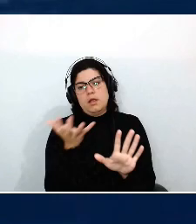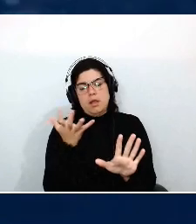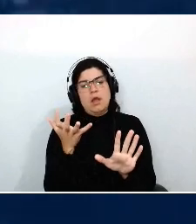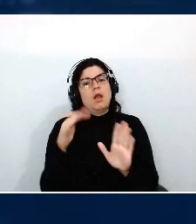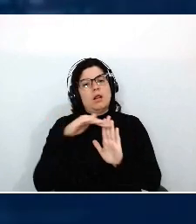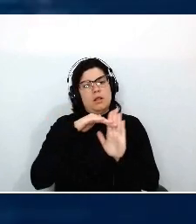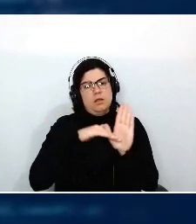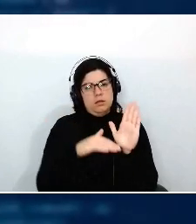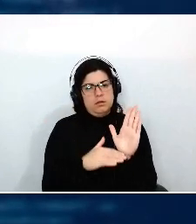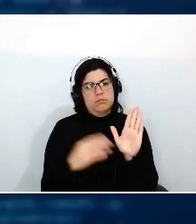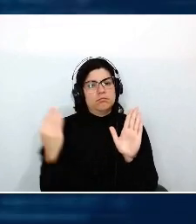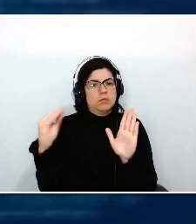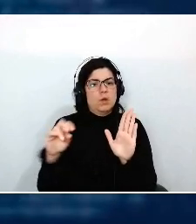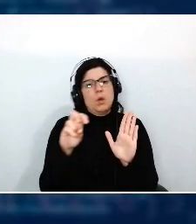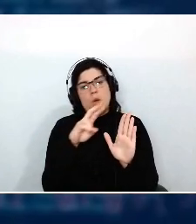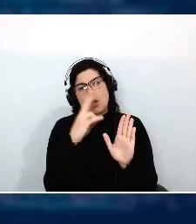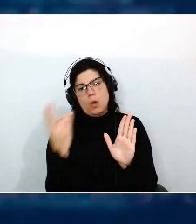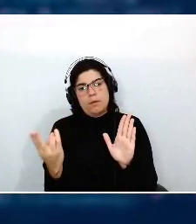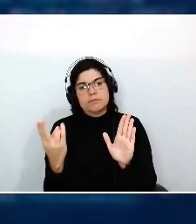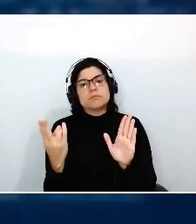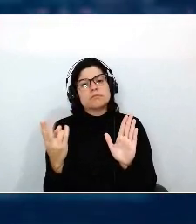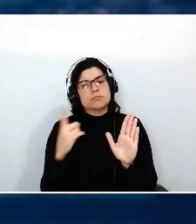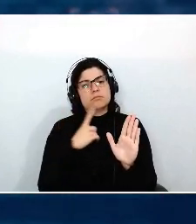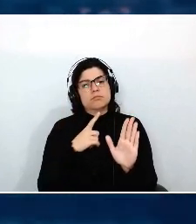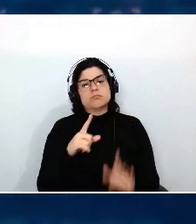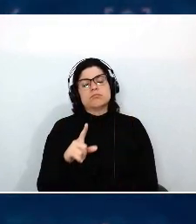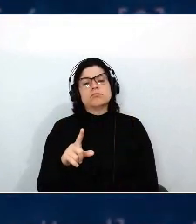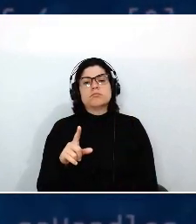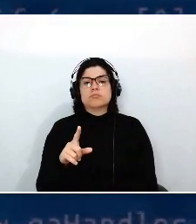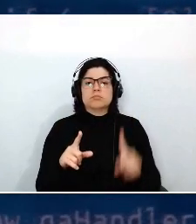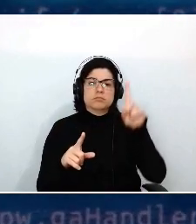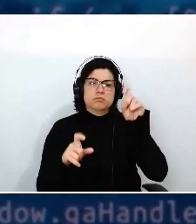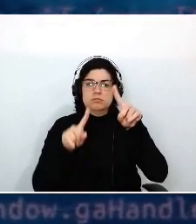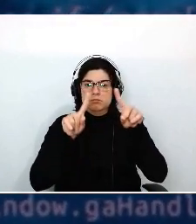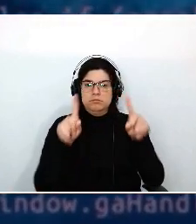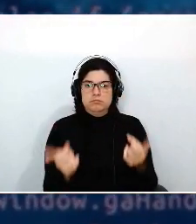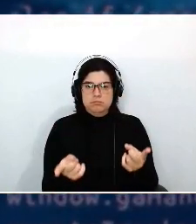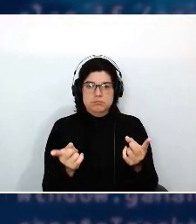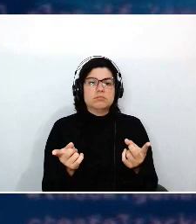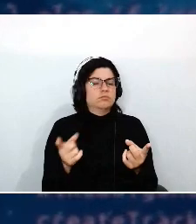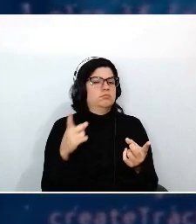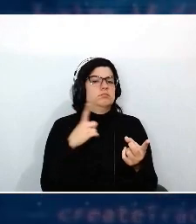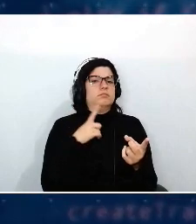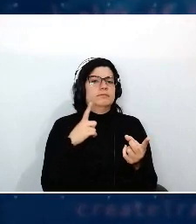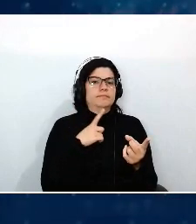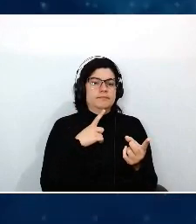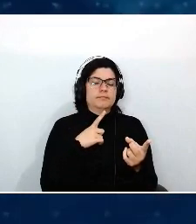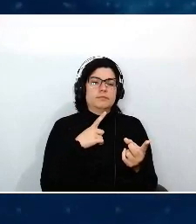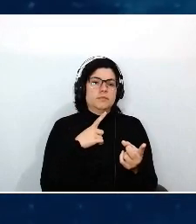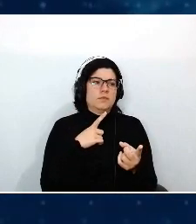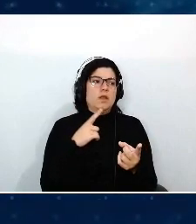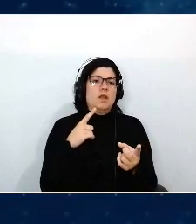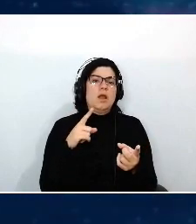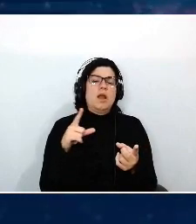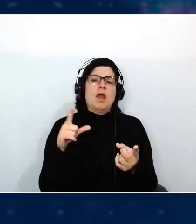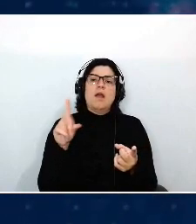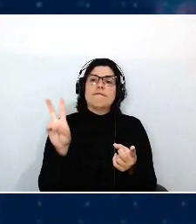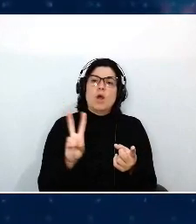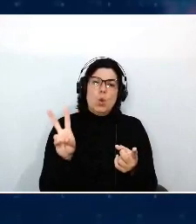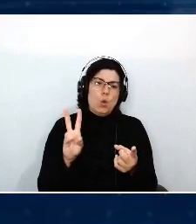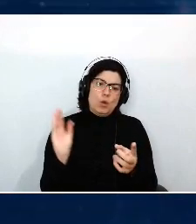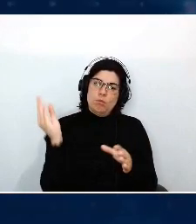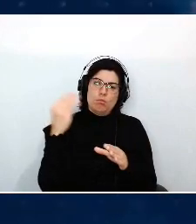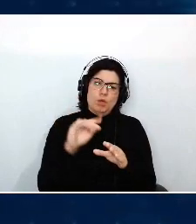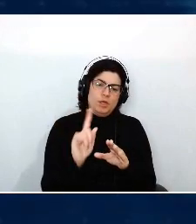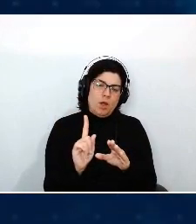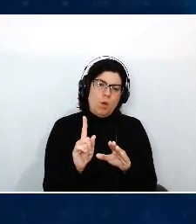ou você coloca esse carinha aqui, ele vai falar para você não fazer o evaluate daquela essa expression, então para o interpretador não